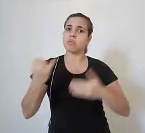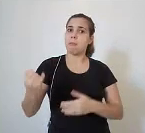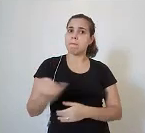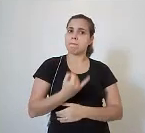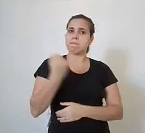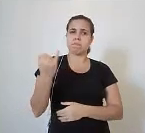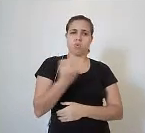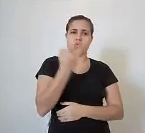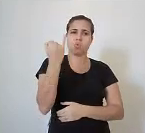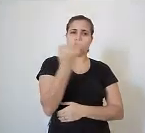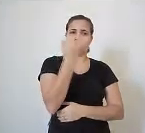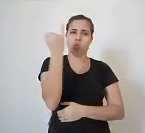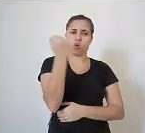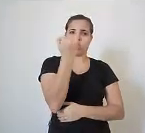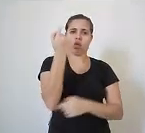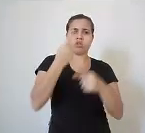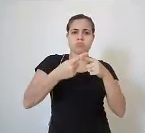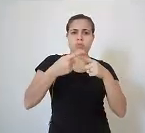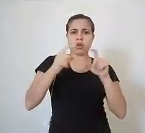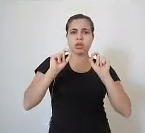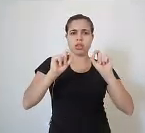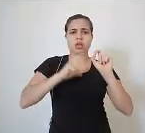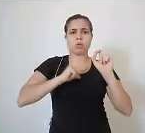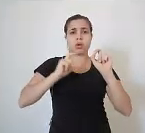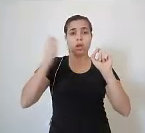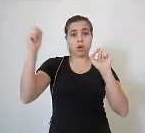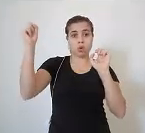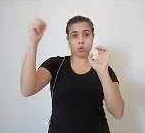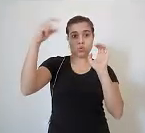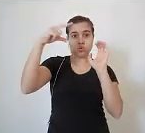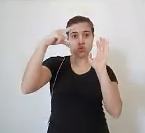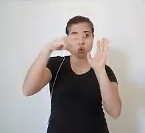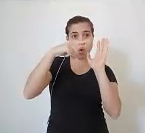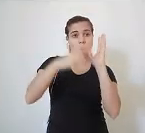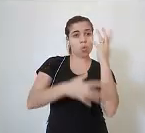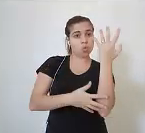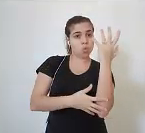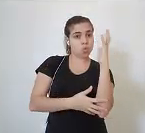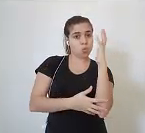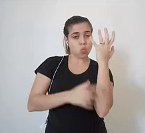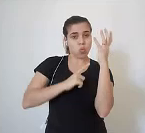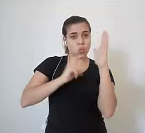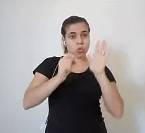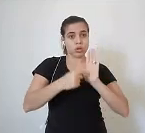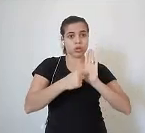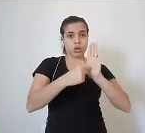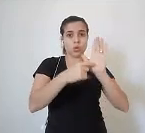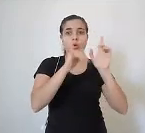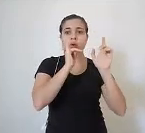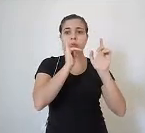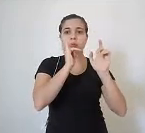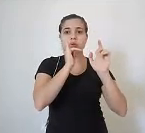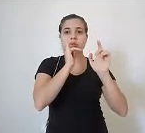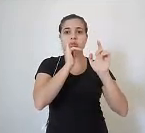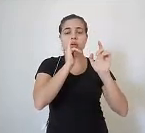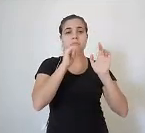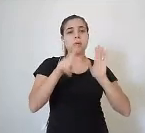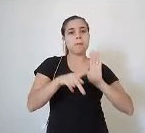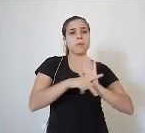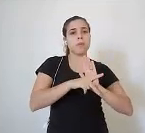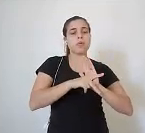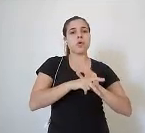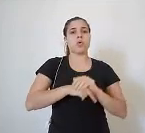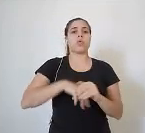Terra. Né? Só para dizer, né, que esse processo tão importante, né, realizado pelos produtores,